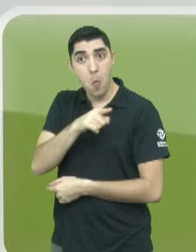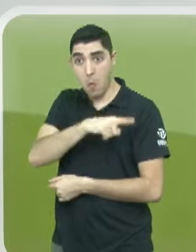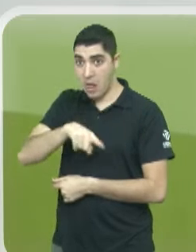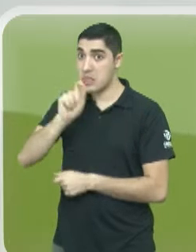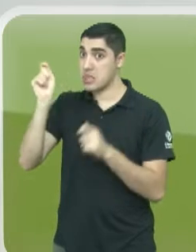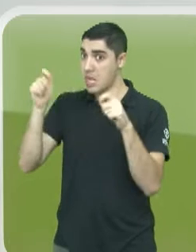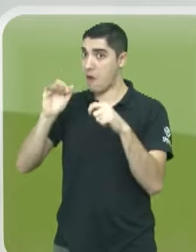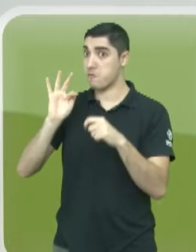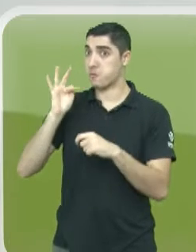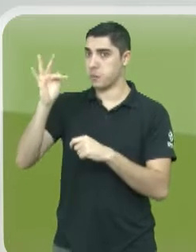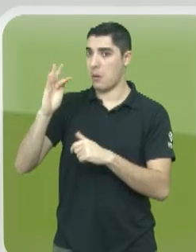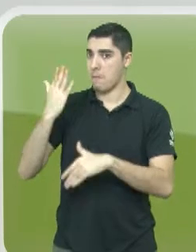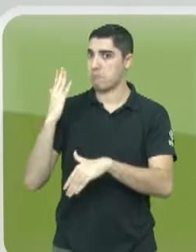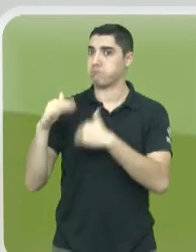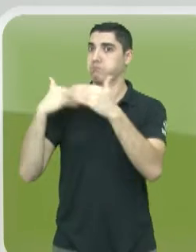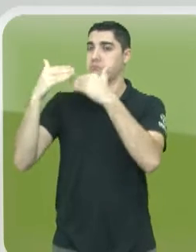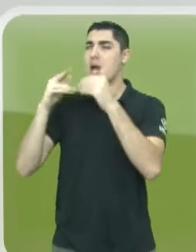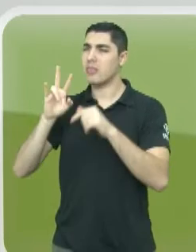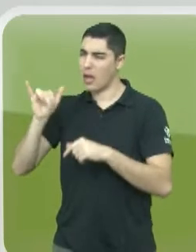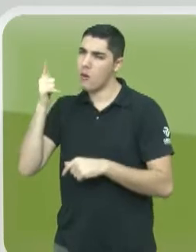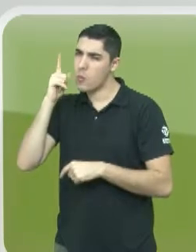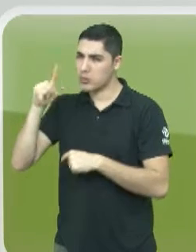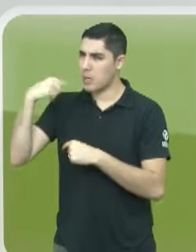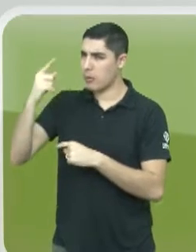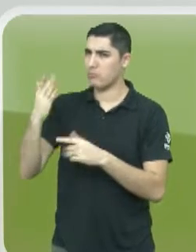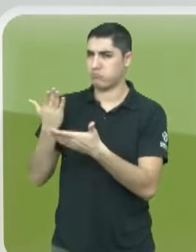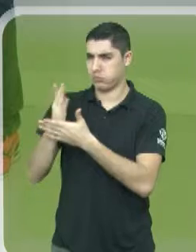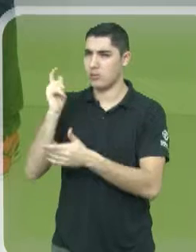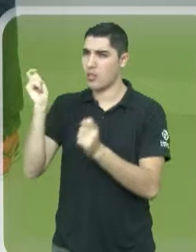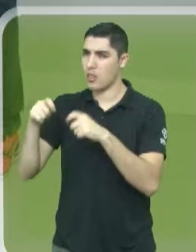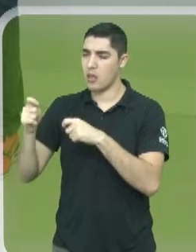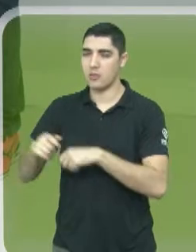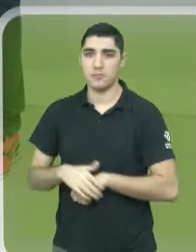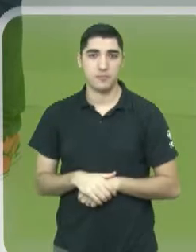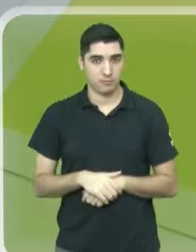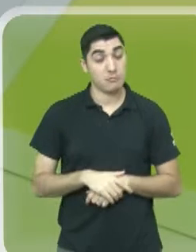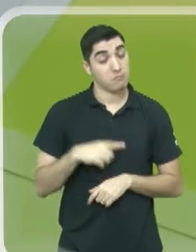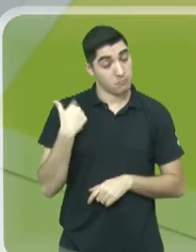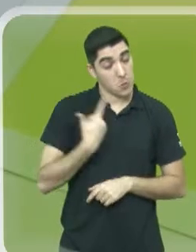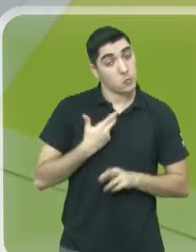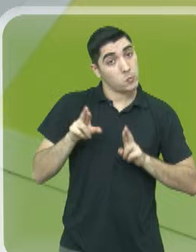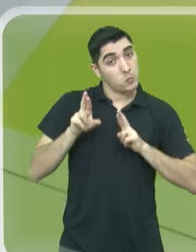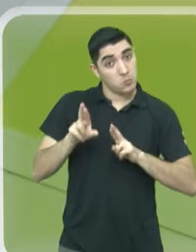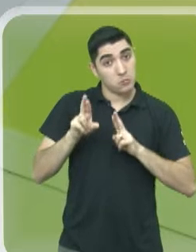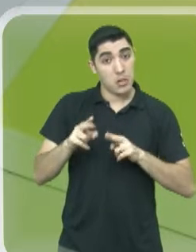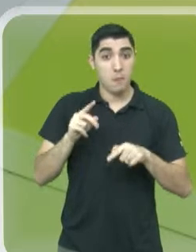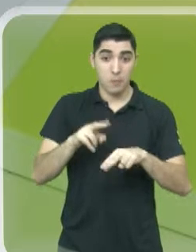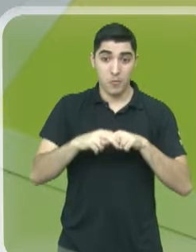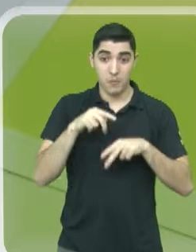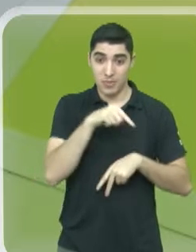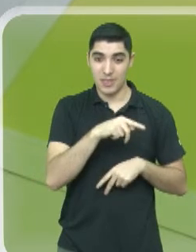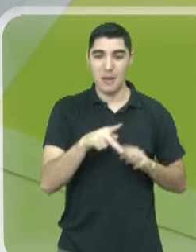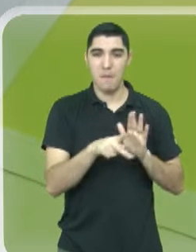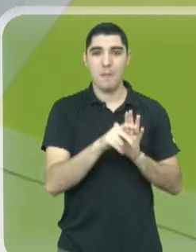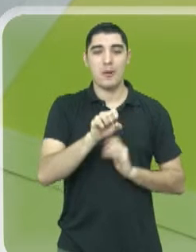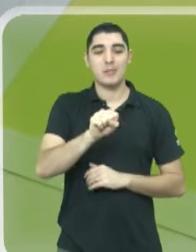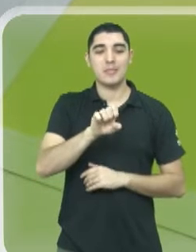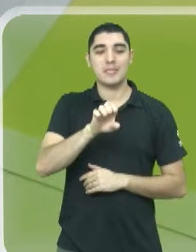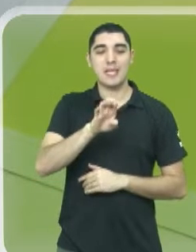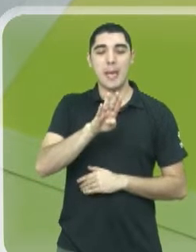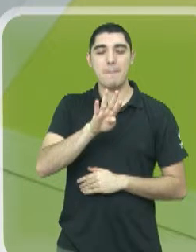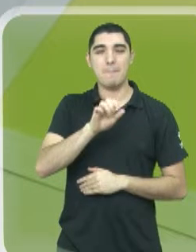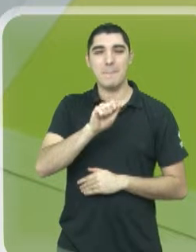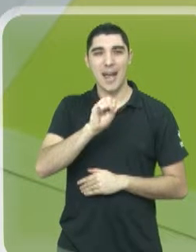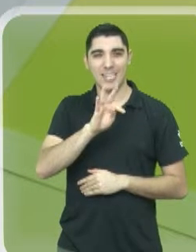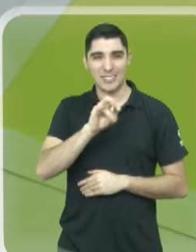crescer. Acho que o time tem tudo para poder se recuperar aí, Vieira, dentro da competição. Pois é, vamos torcer para que o time do Sebastião Figueiredo se